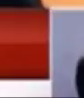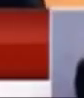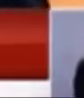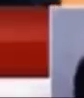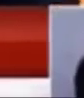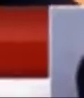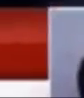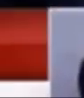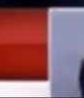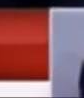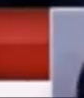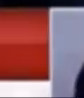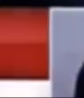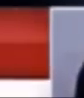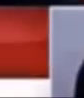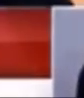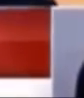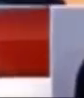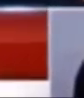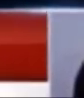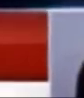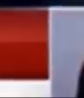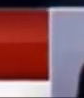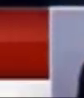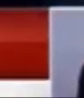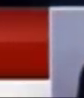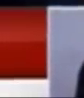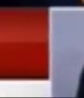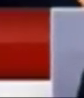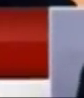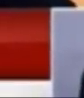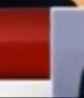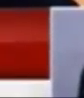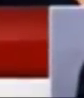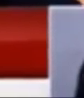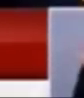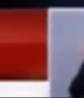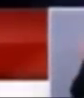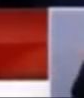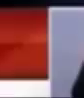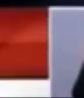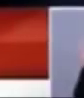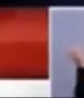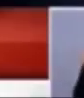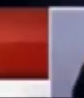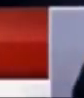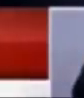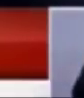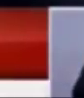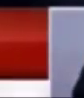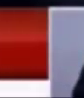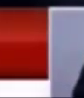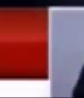que fizeram e francamente não tem aprovação na importância que